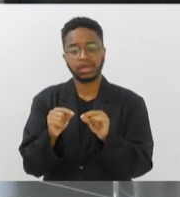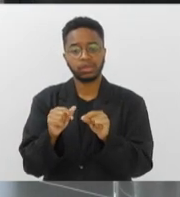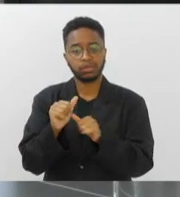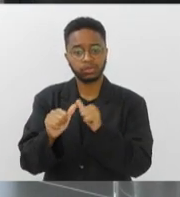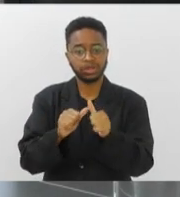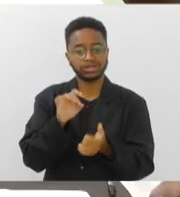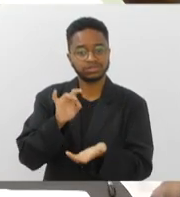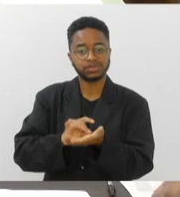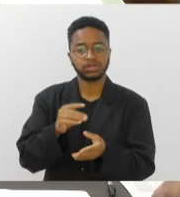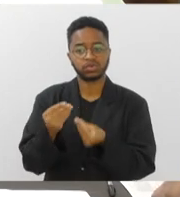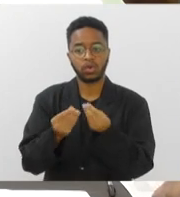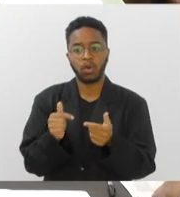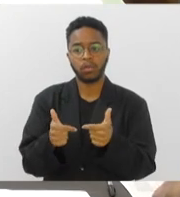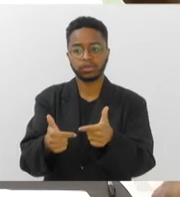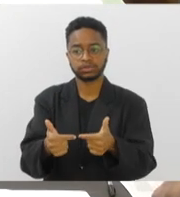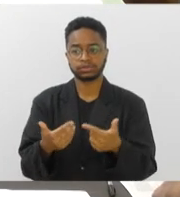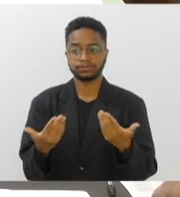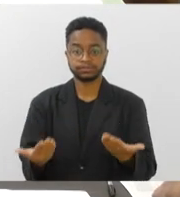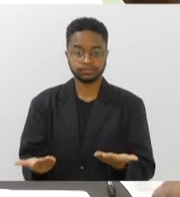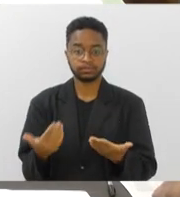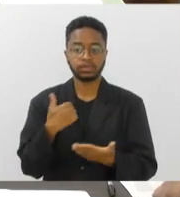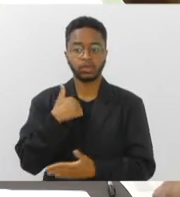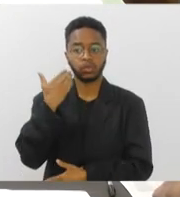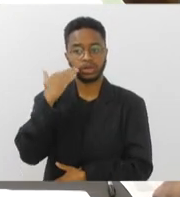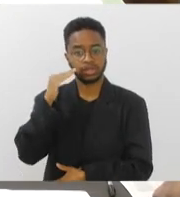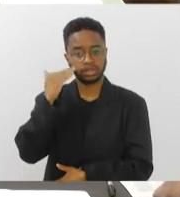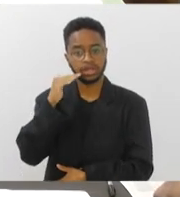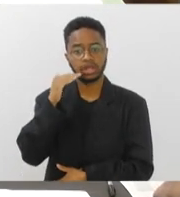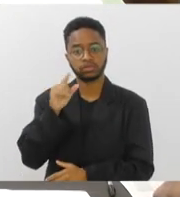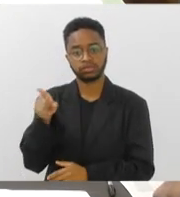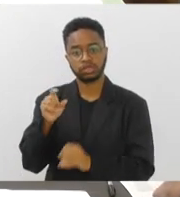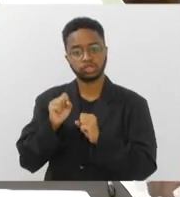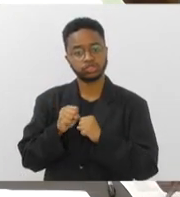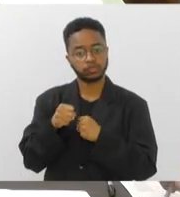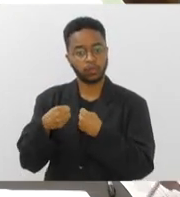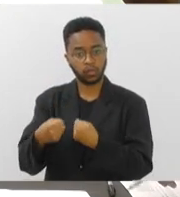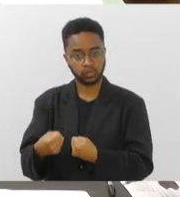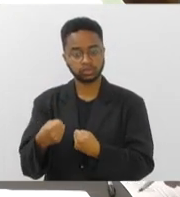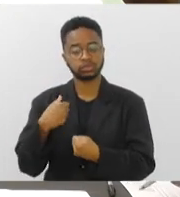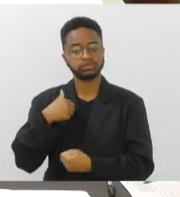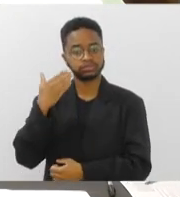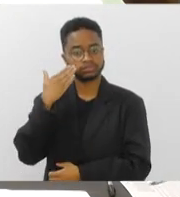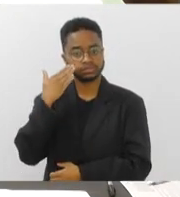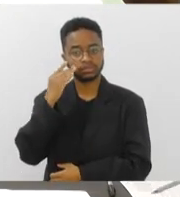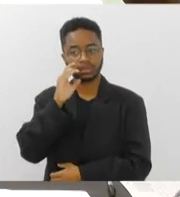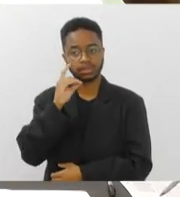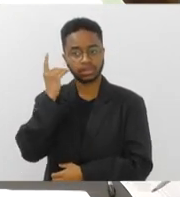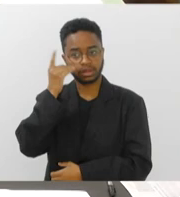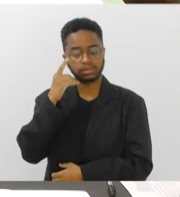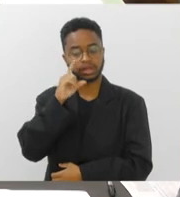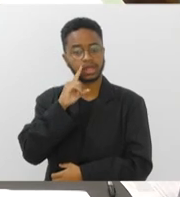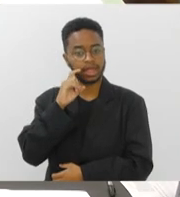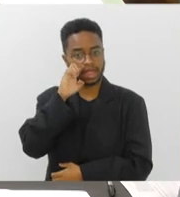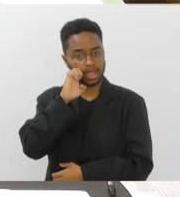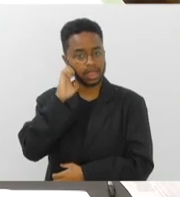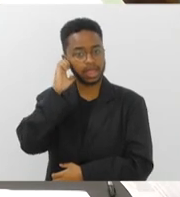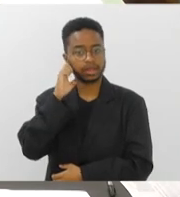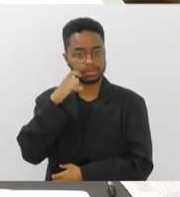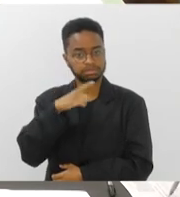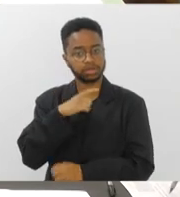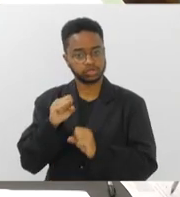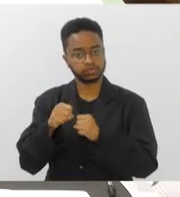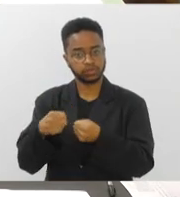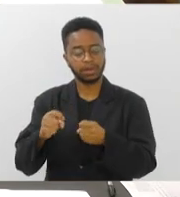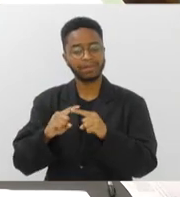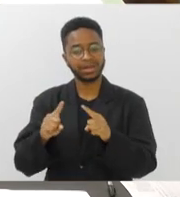original. Entendeu? Tem razão, Vossa Excelência. E aí entendo todo o esforço, e sei que a deputada Érica, como relatora, teria, mas é um exercício